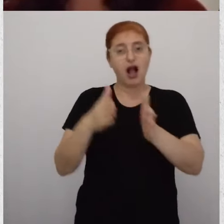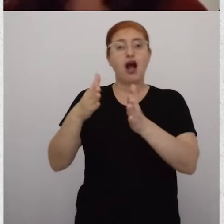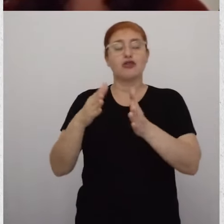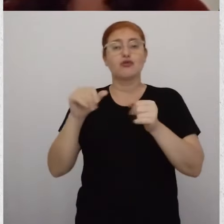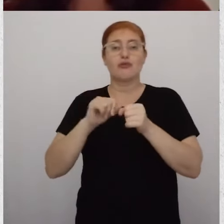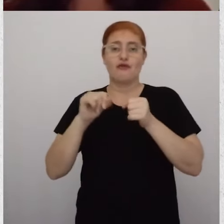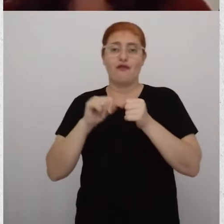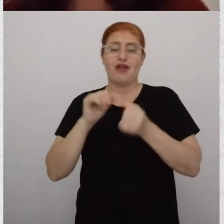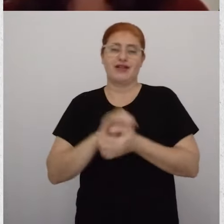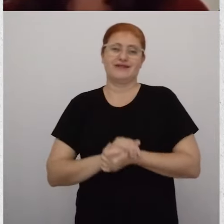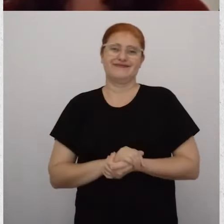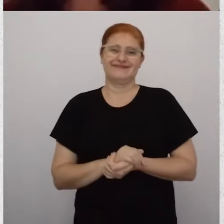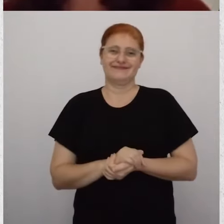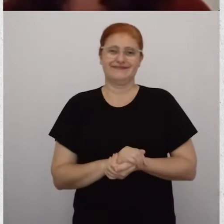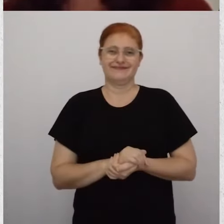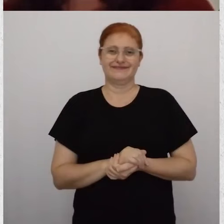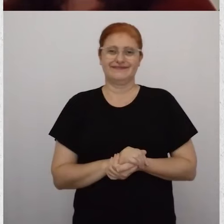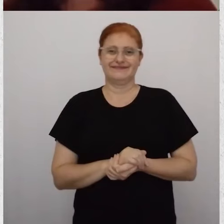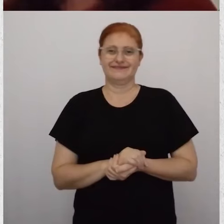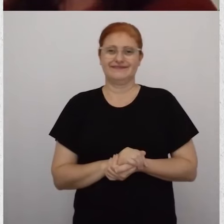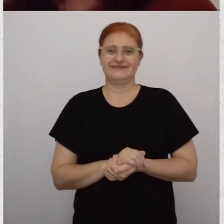tu fizeste?